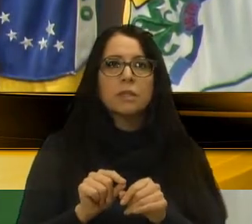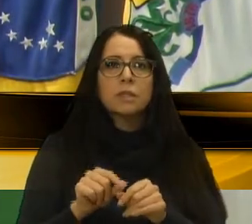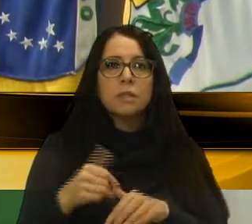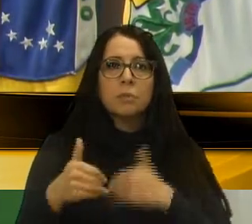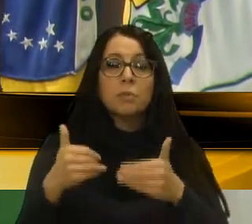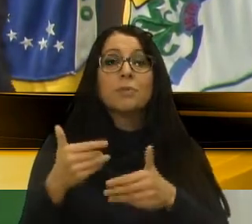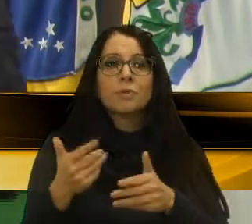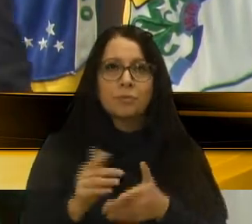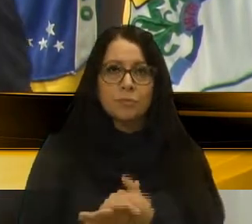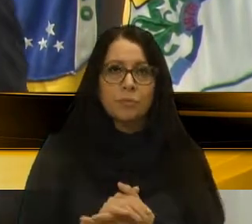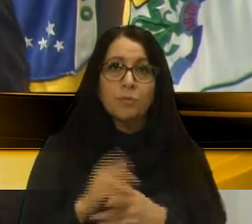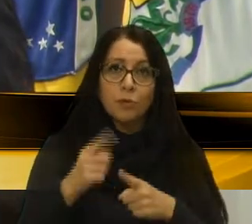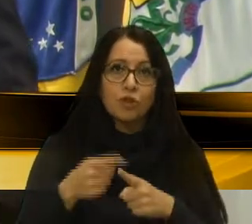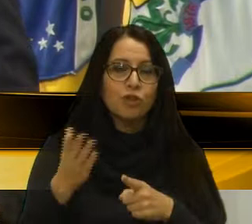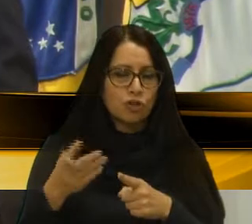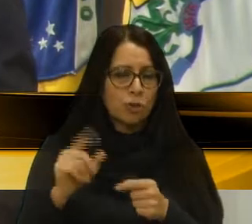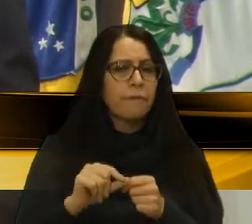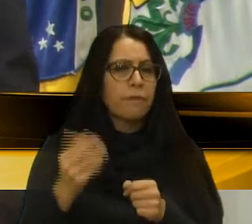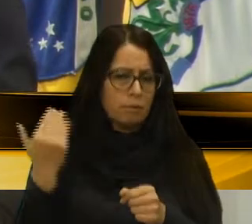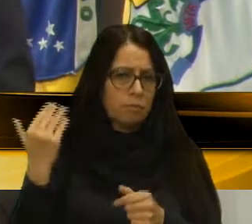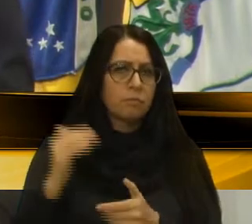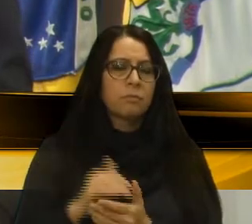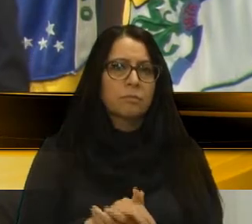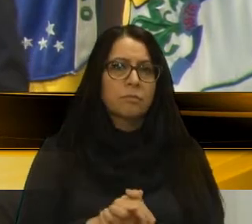procedimento, porque já havia sido feito.